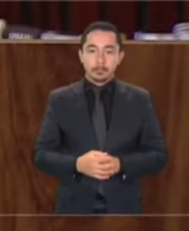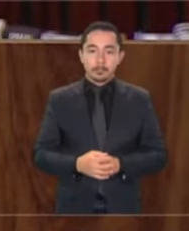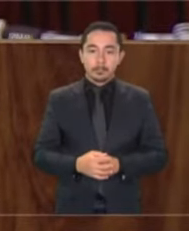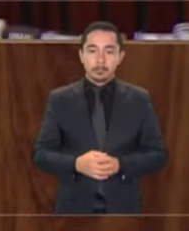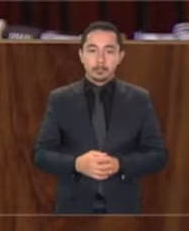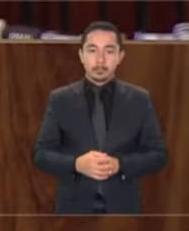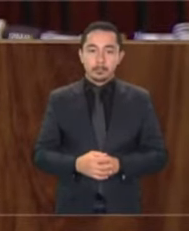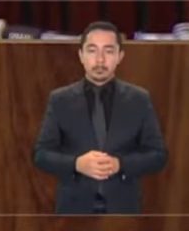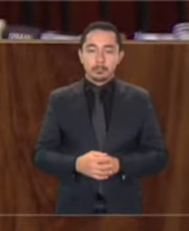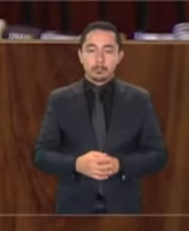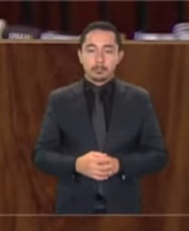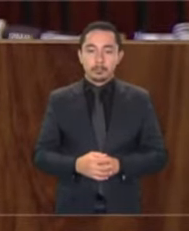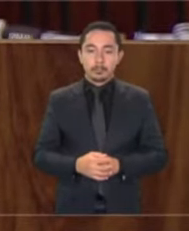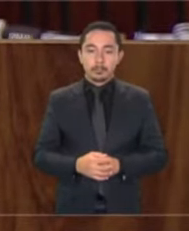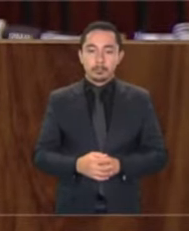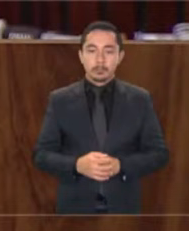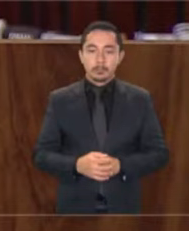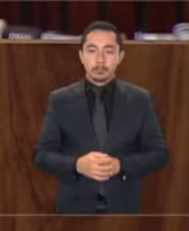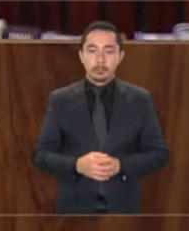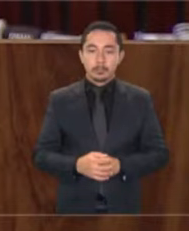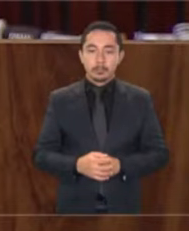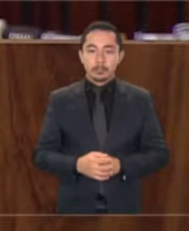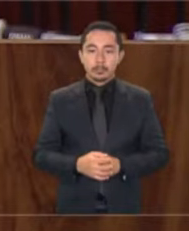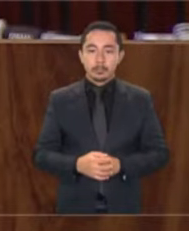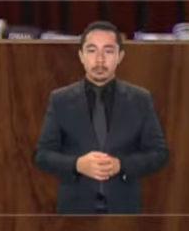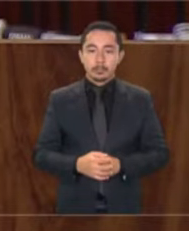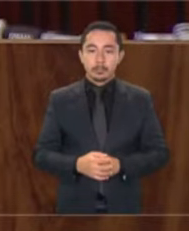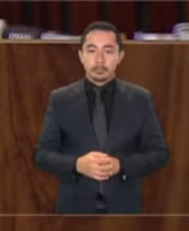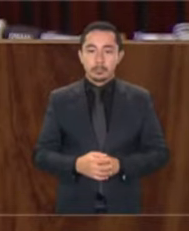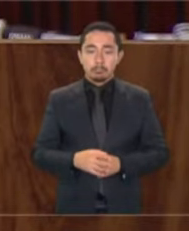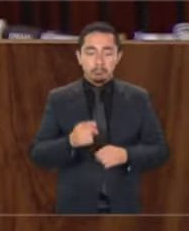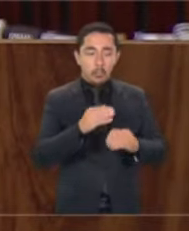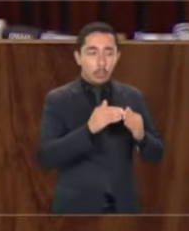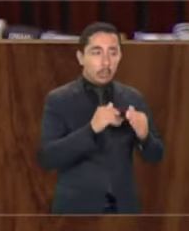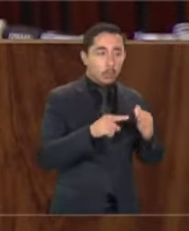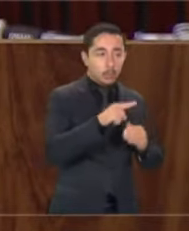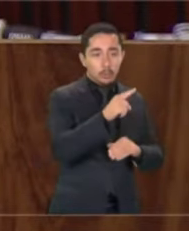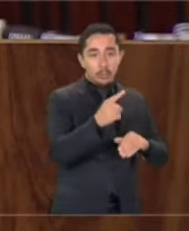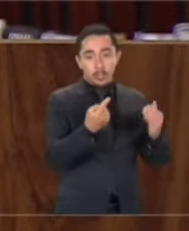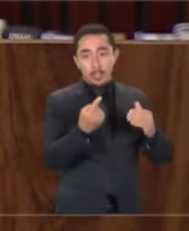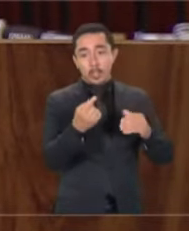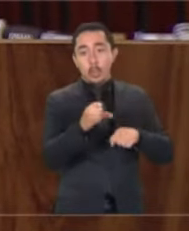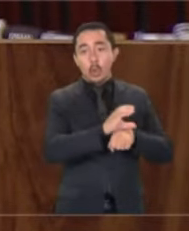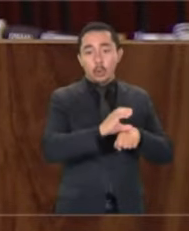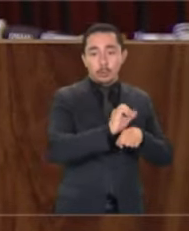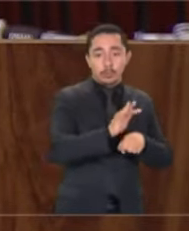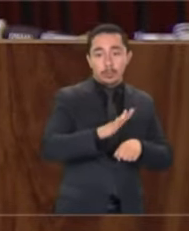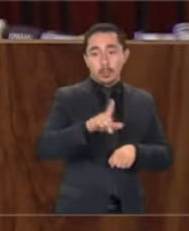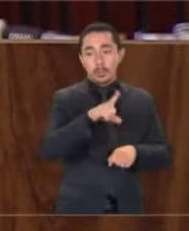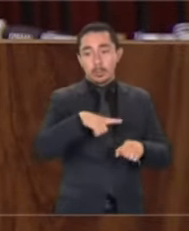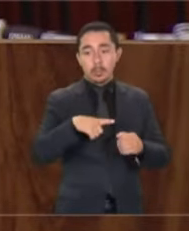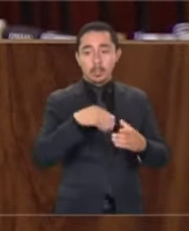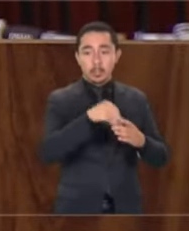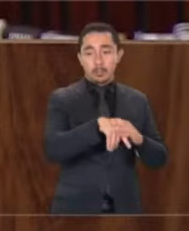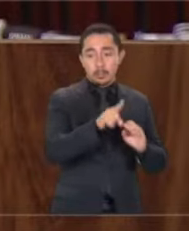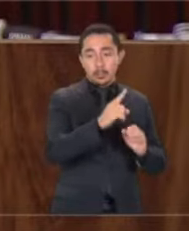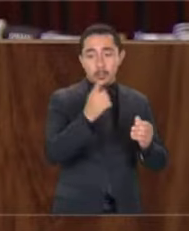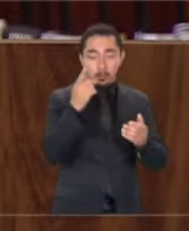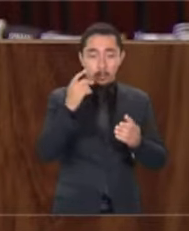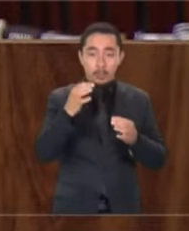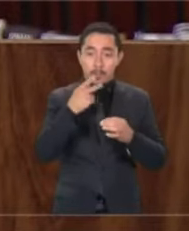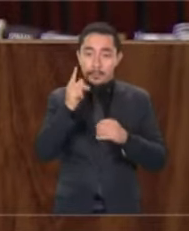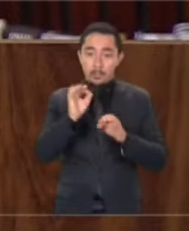Não desbordam das garantias traçadas na Constituição Federal eventuais críticas e opiniões